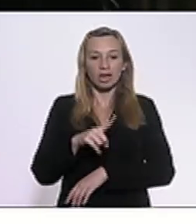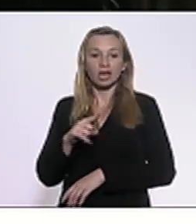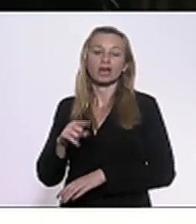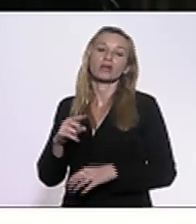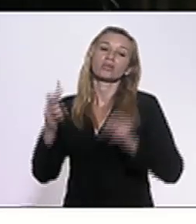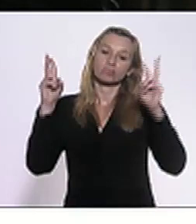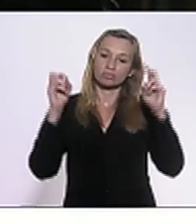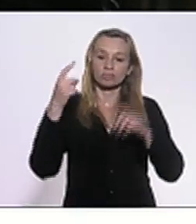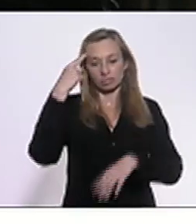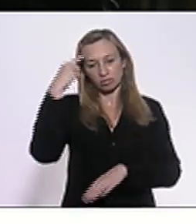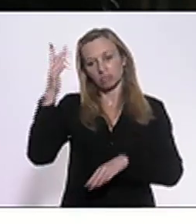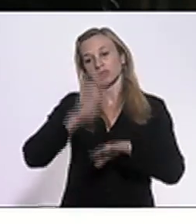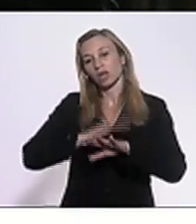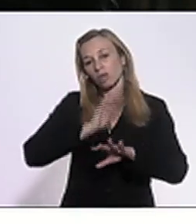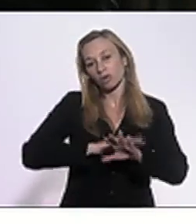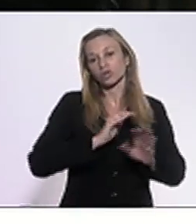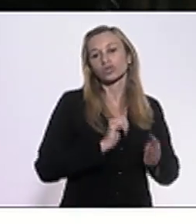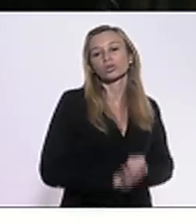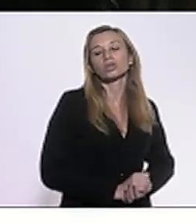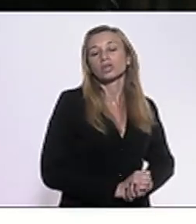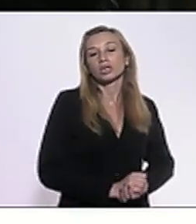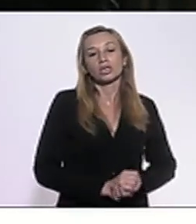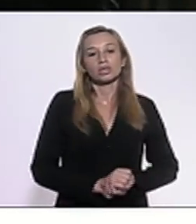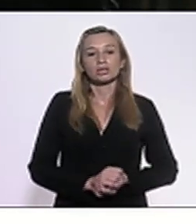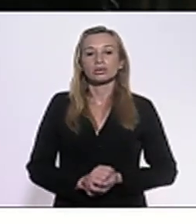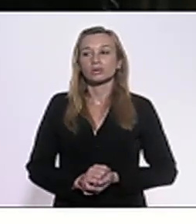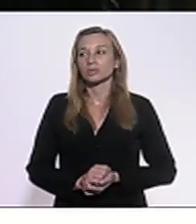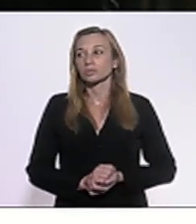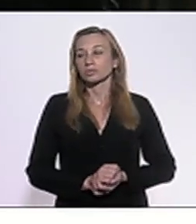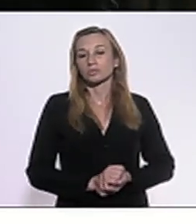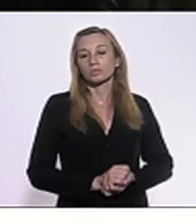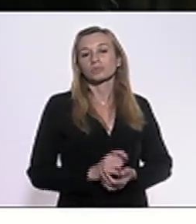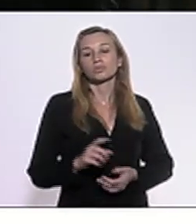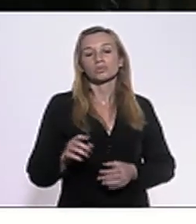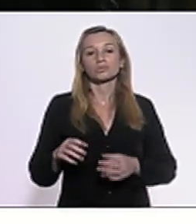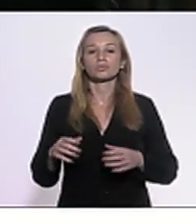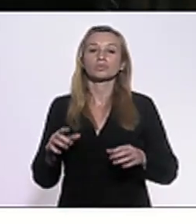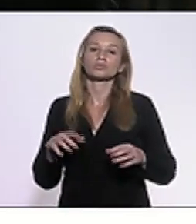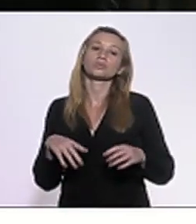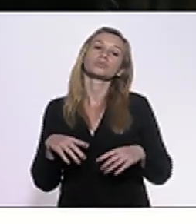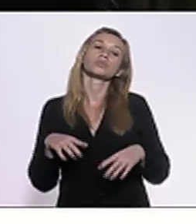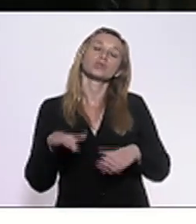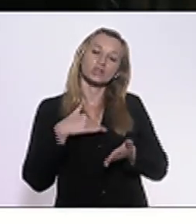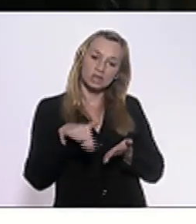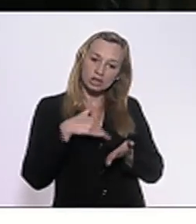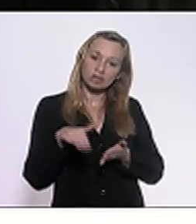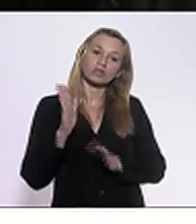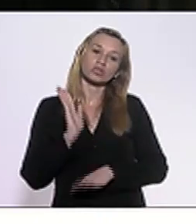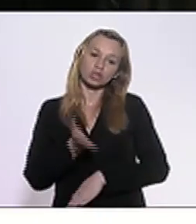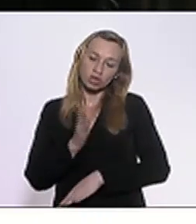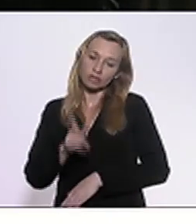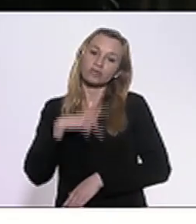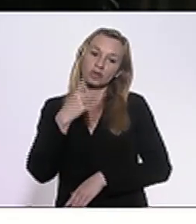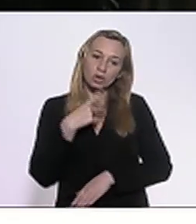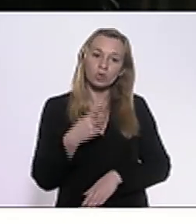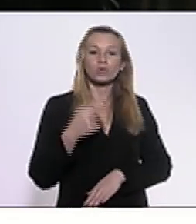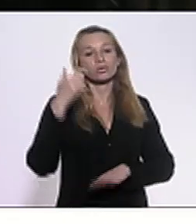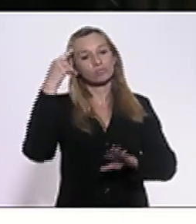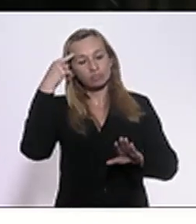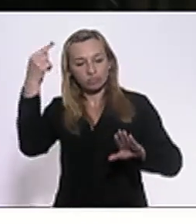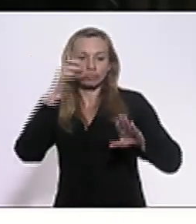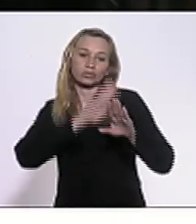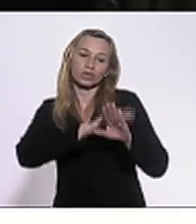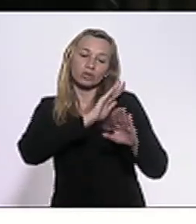Concepção de Estado. E o nosso secretário aqui mesmo já colocou questões ideológicas, né?